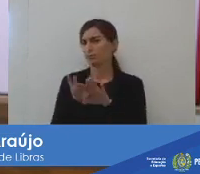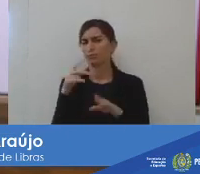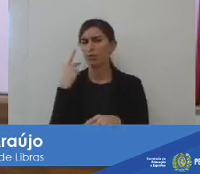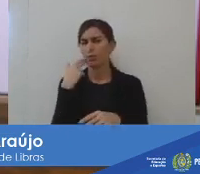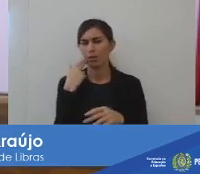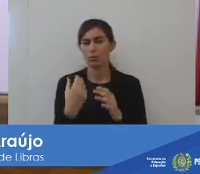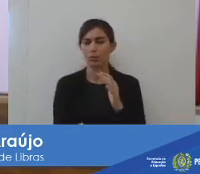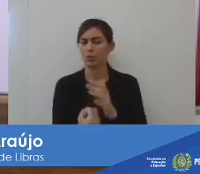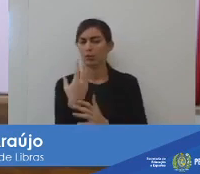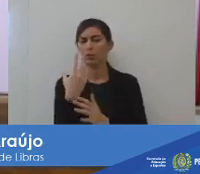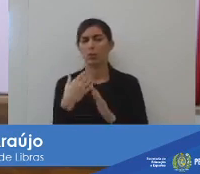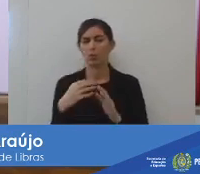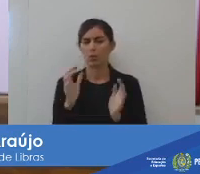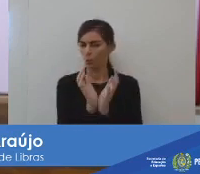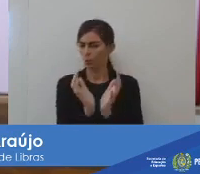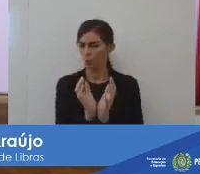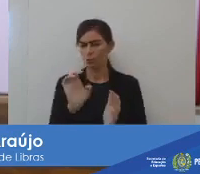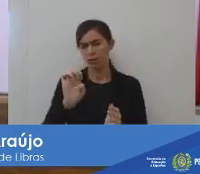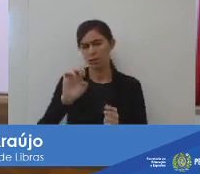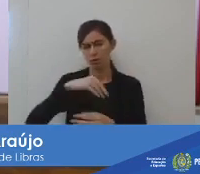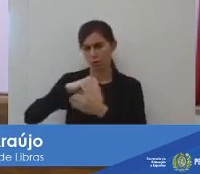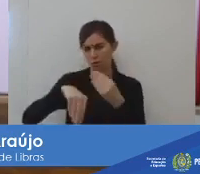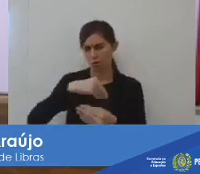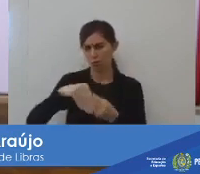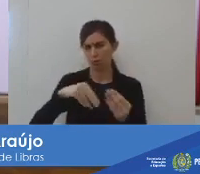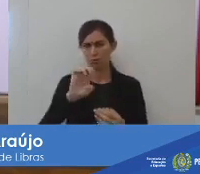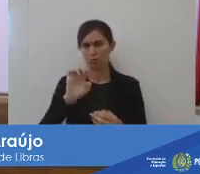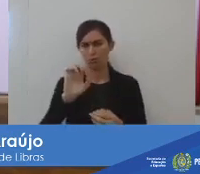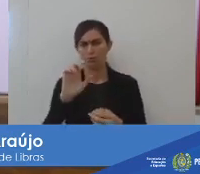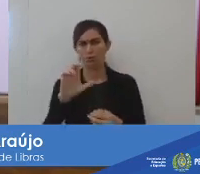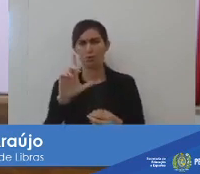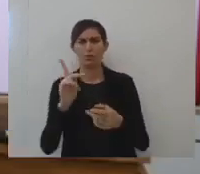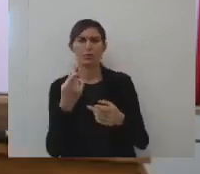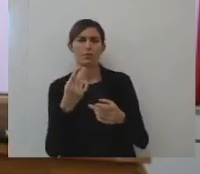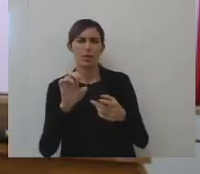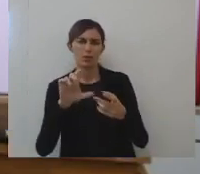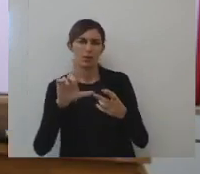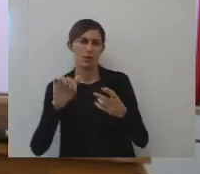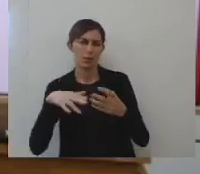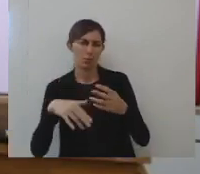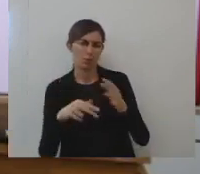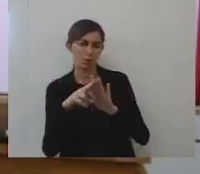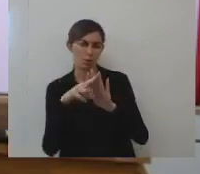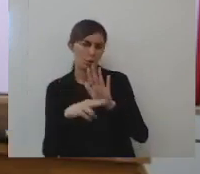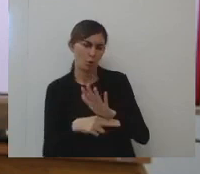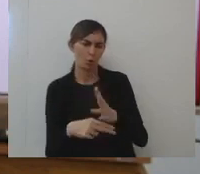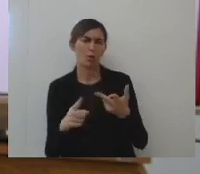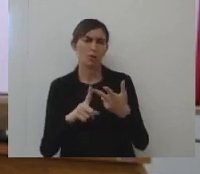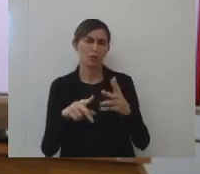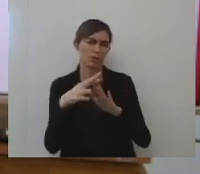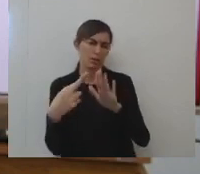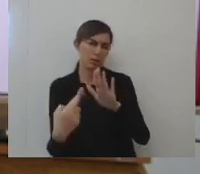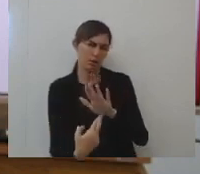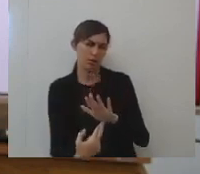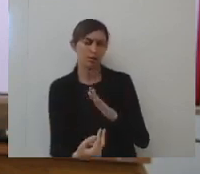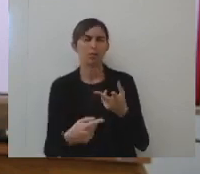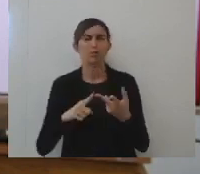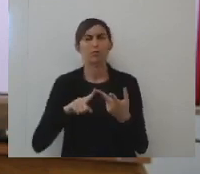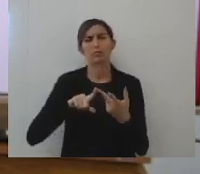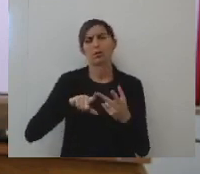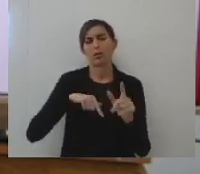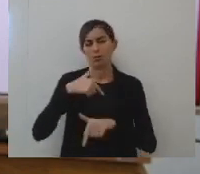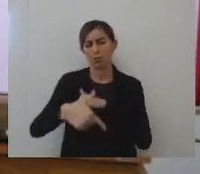gente cria uma classe hegemônica, essa classe hegemônica é a classe das pessoas que determinam as normas e determinam as regras, e a gente vai